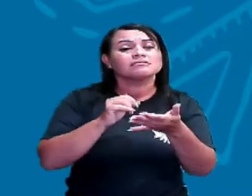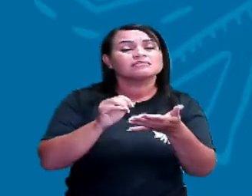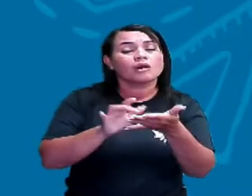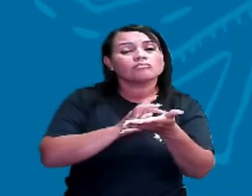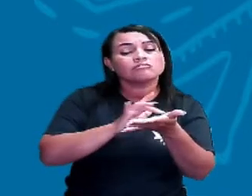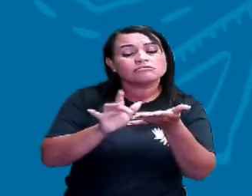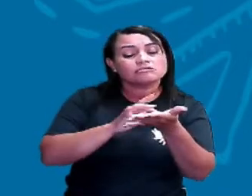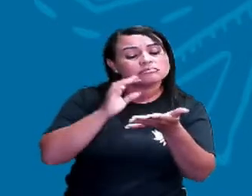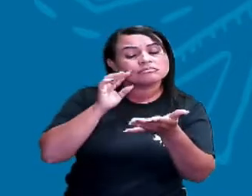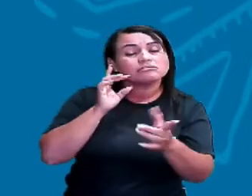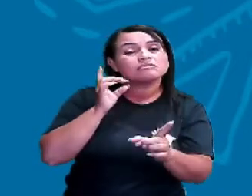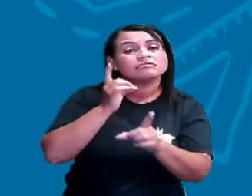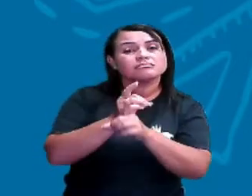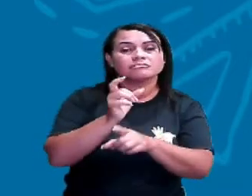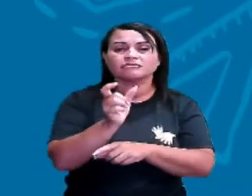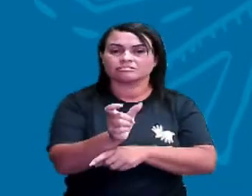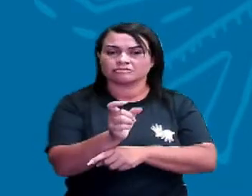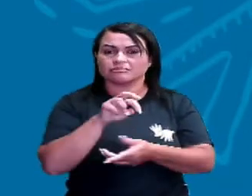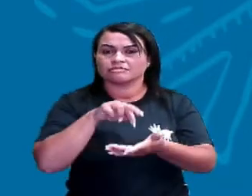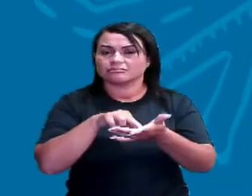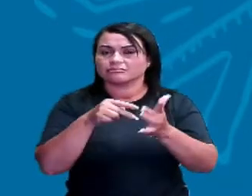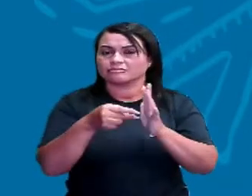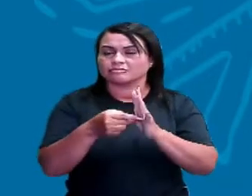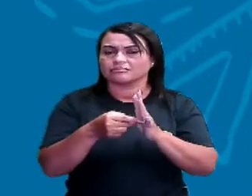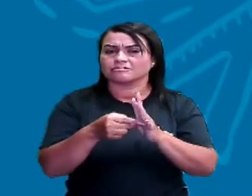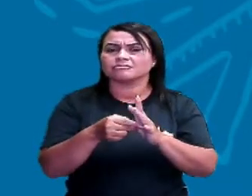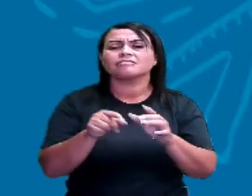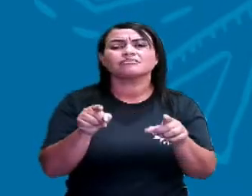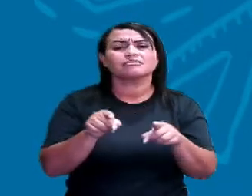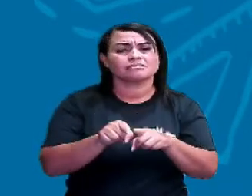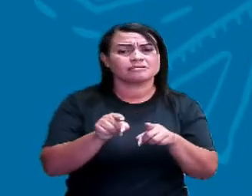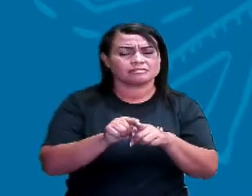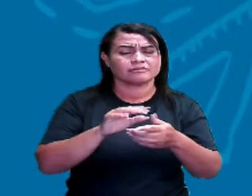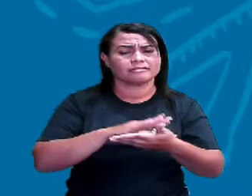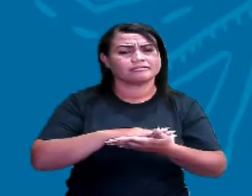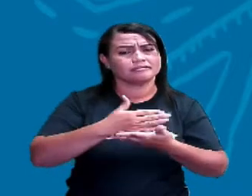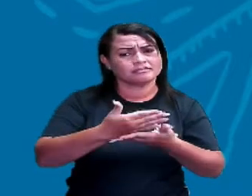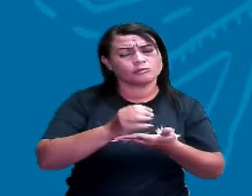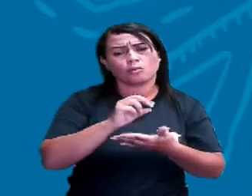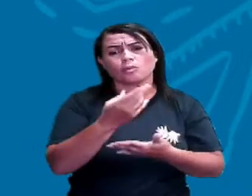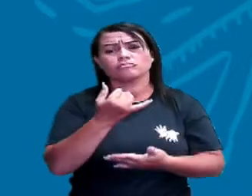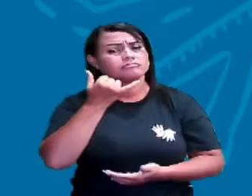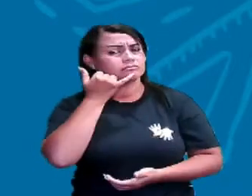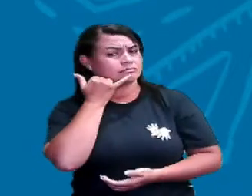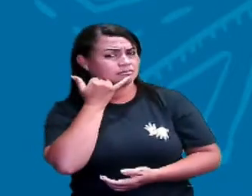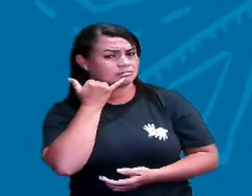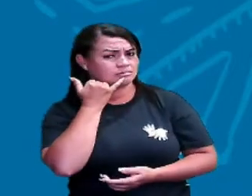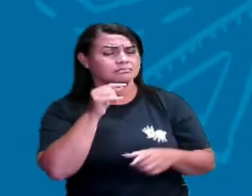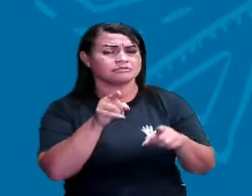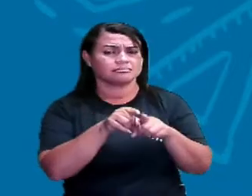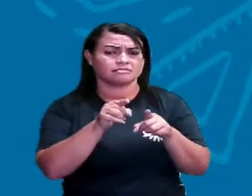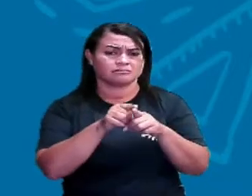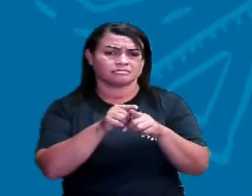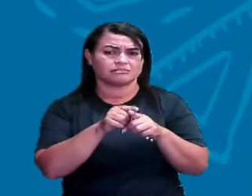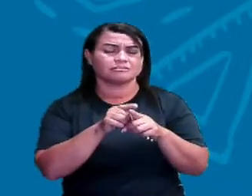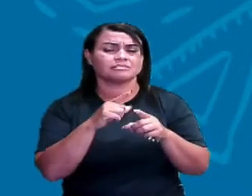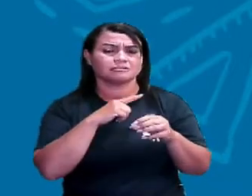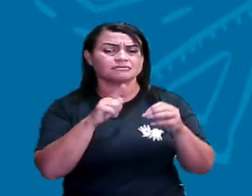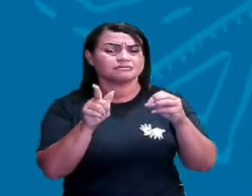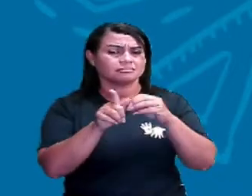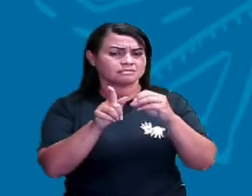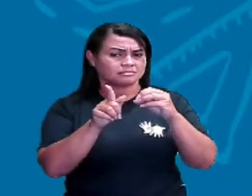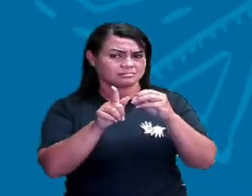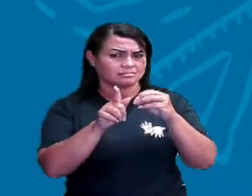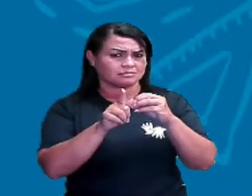que você tiver. Ou o físico ou no celular. Não pode me dizer que